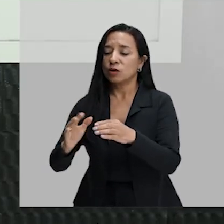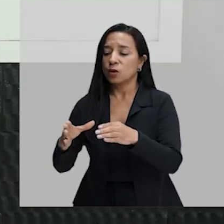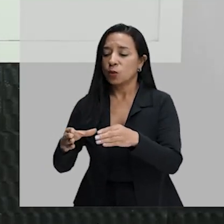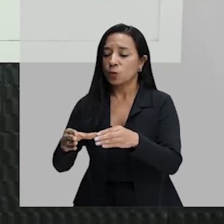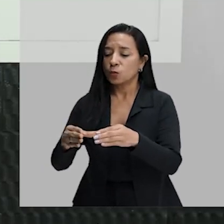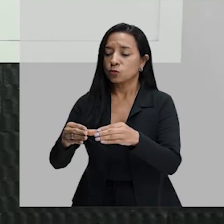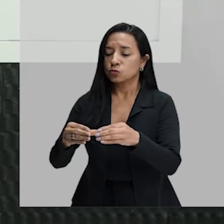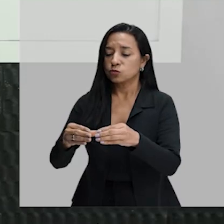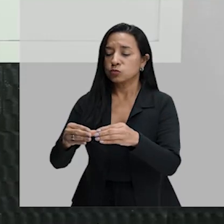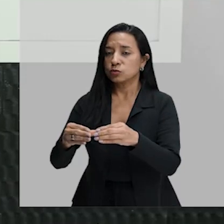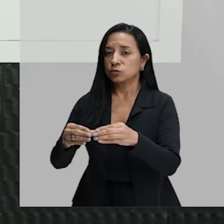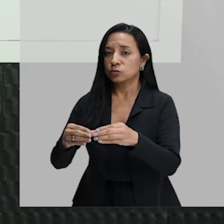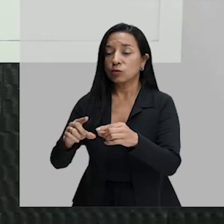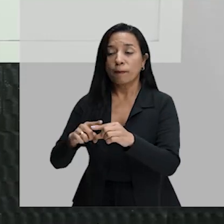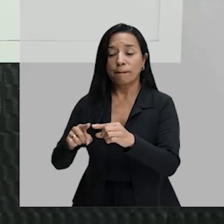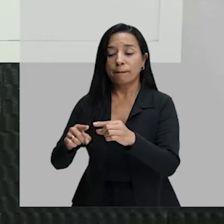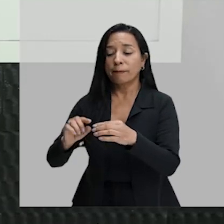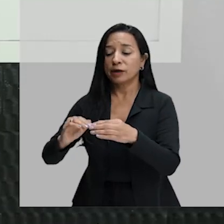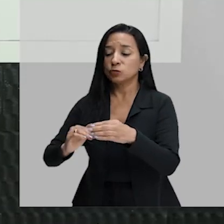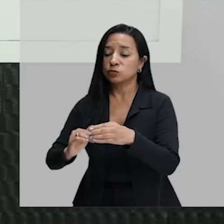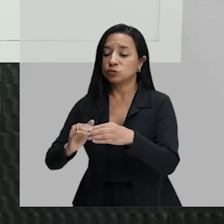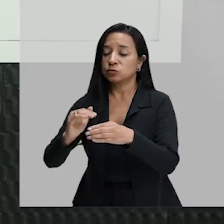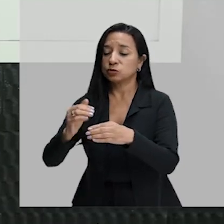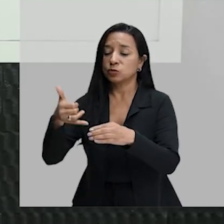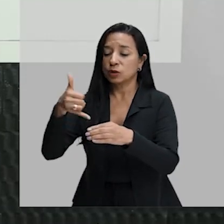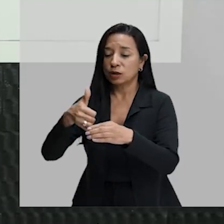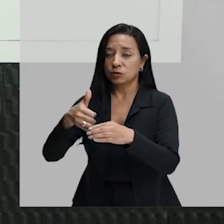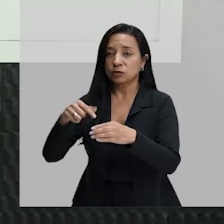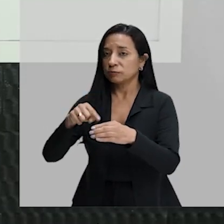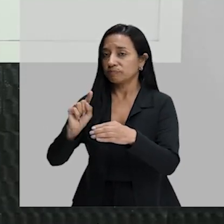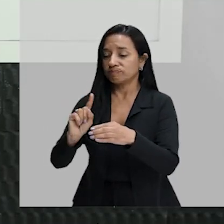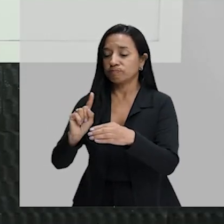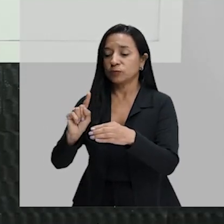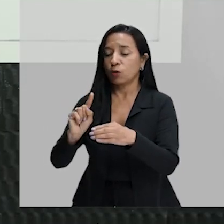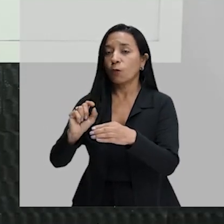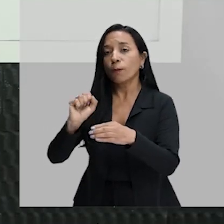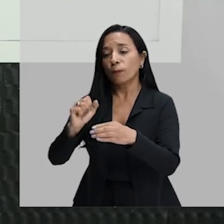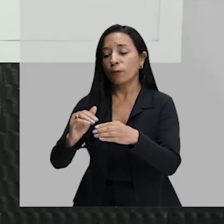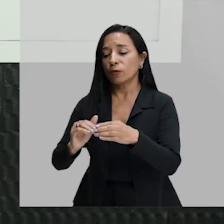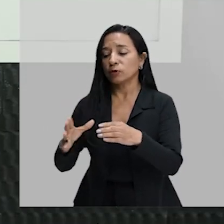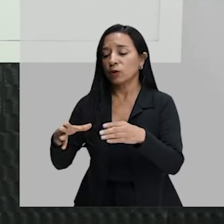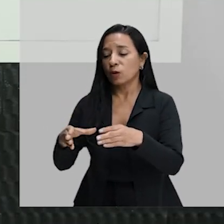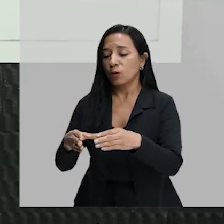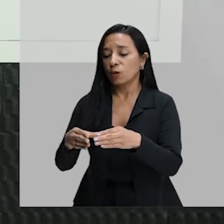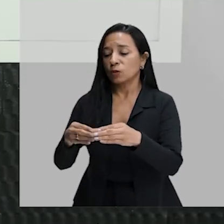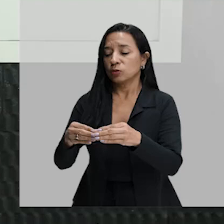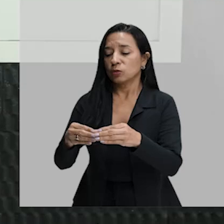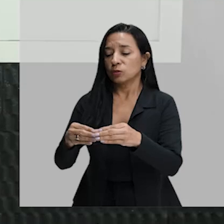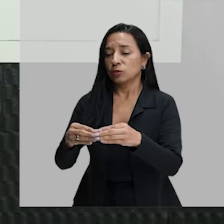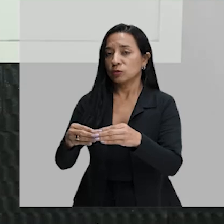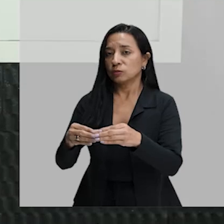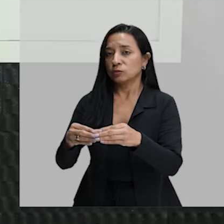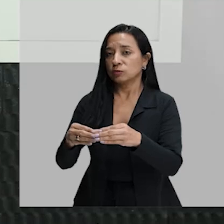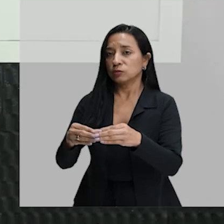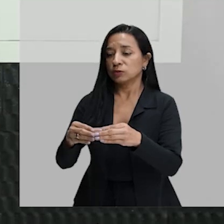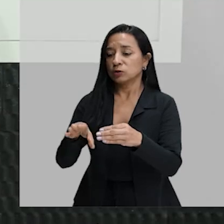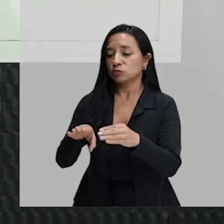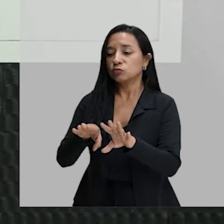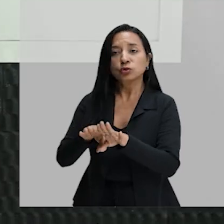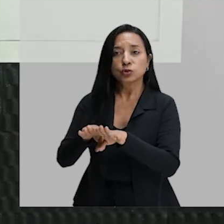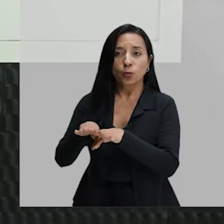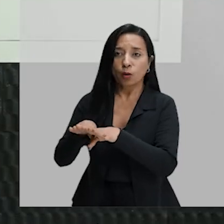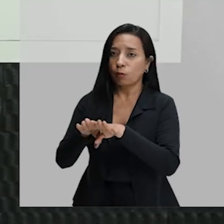diminuir o seu volume, mas o líquido não. Ok? Ele pode contrair, mas não contrai na mesma